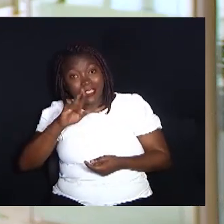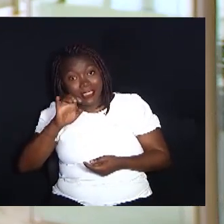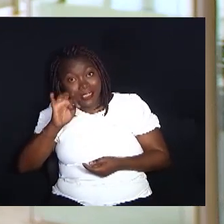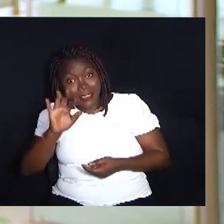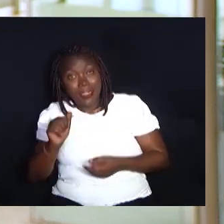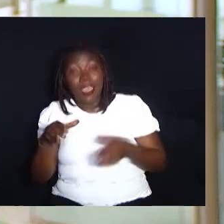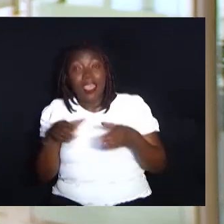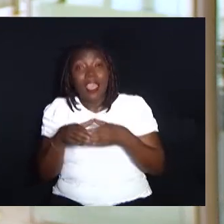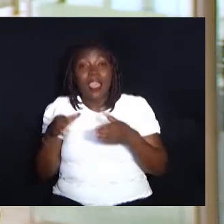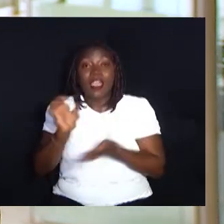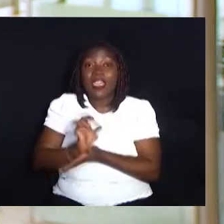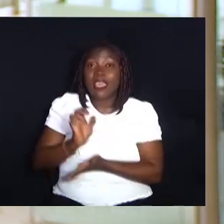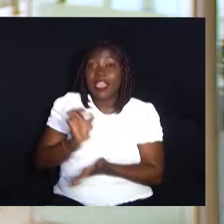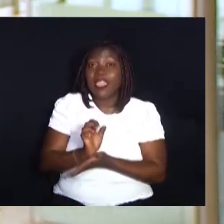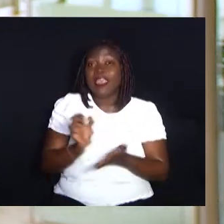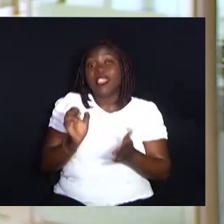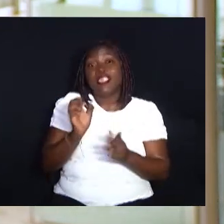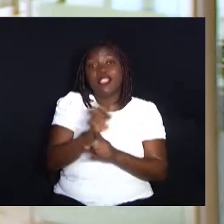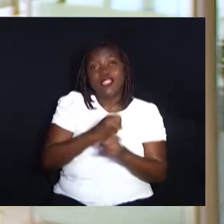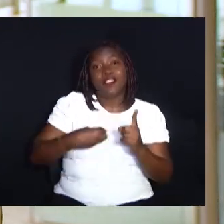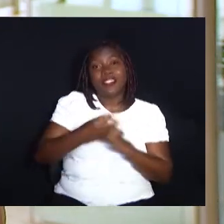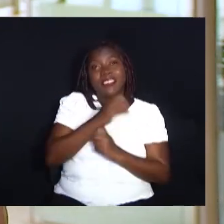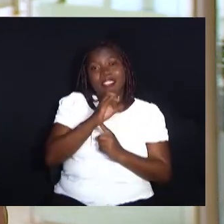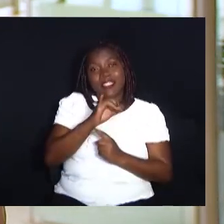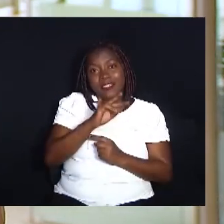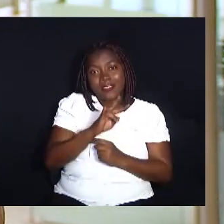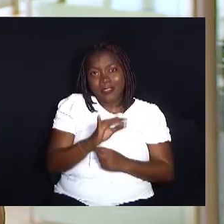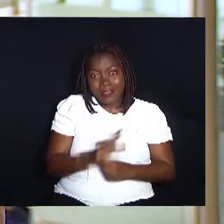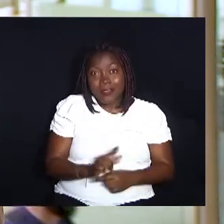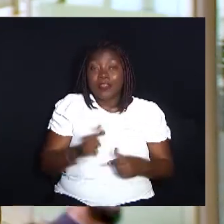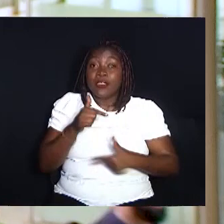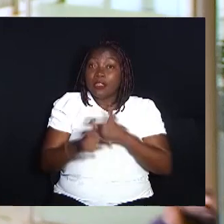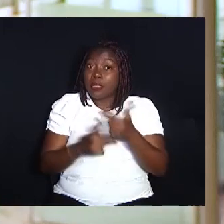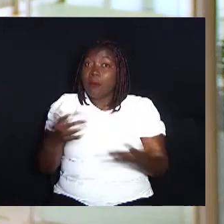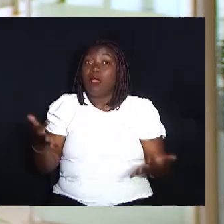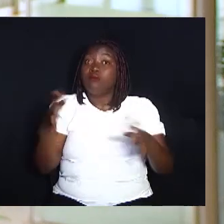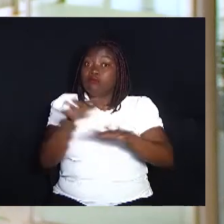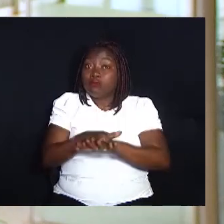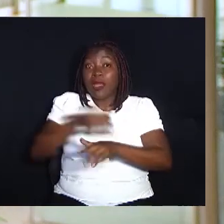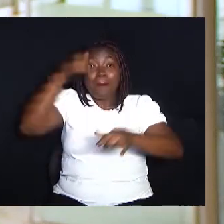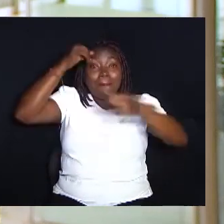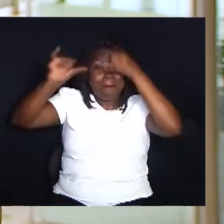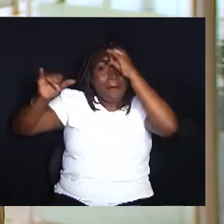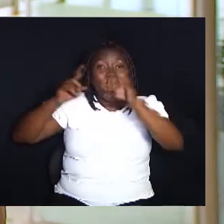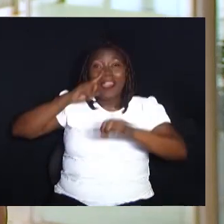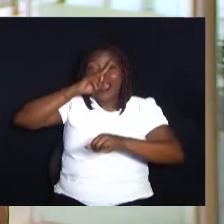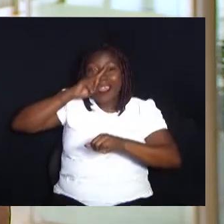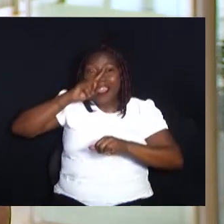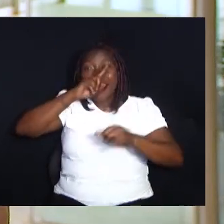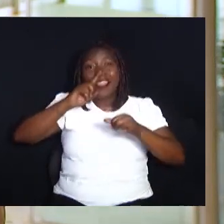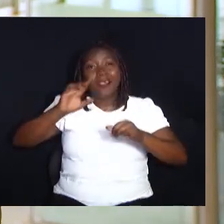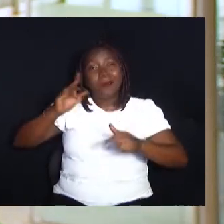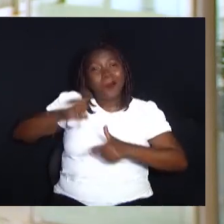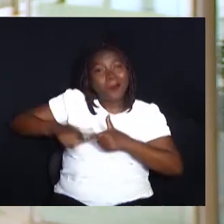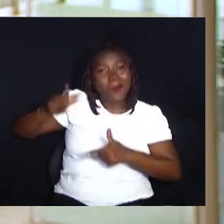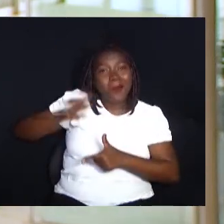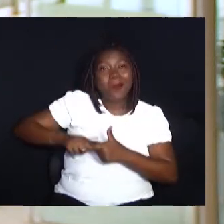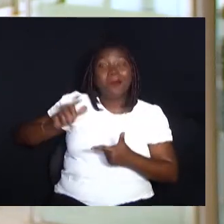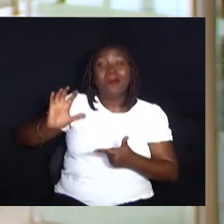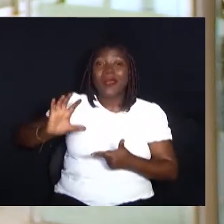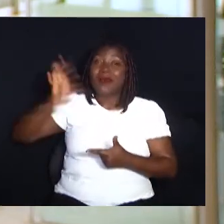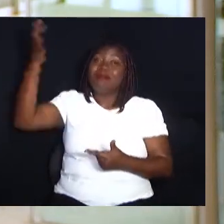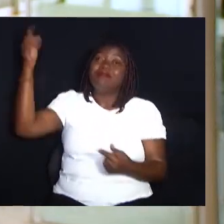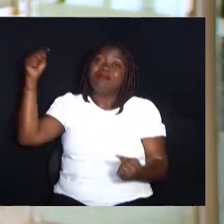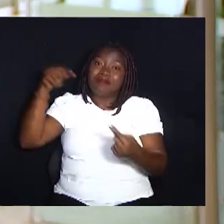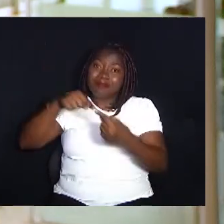indireta do município órgãos estaduais e a sociedade civil em um trabalho integrado para prevenir riscos de